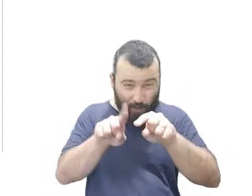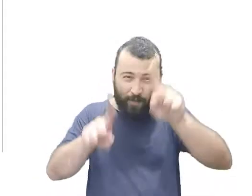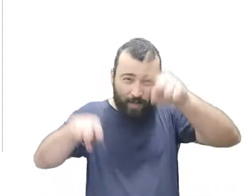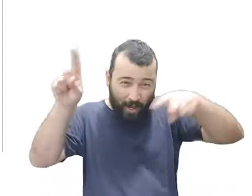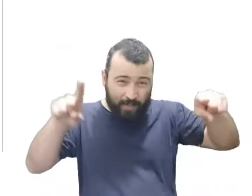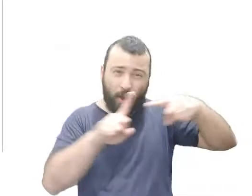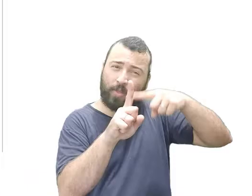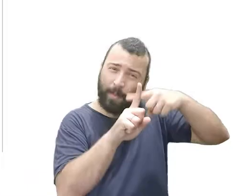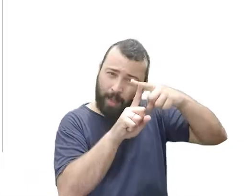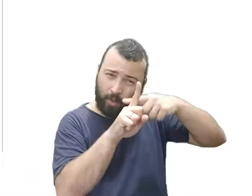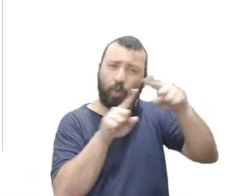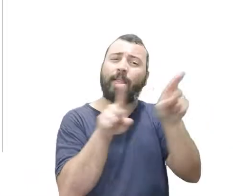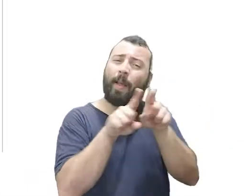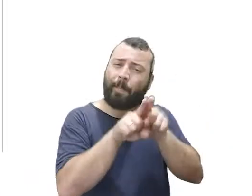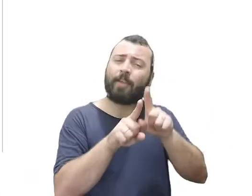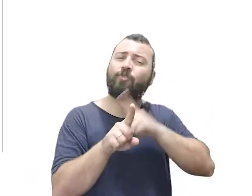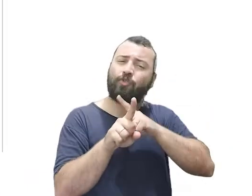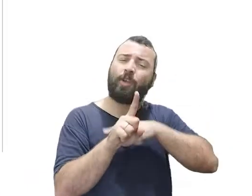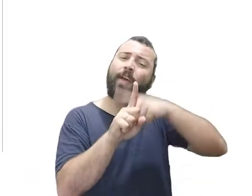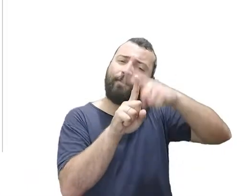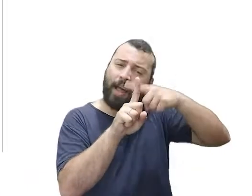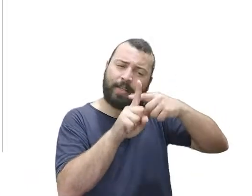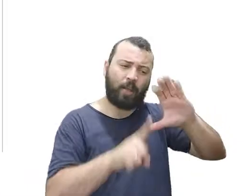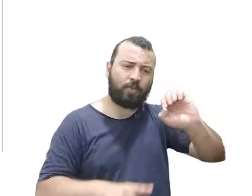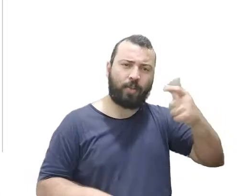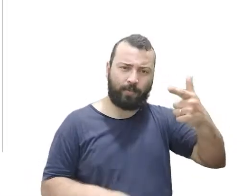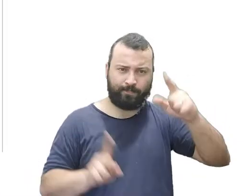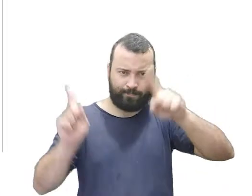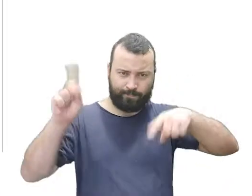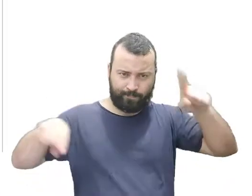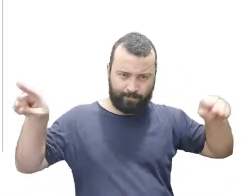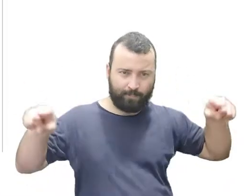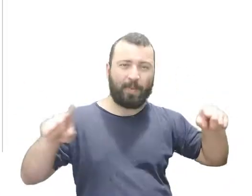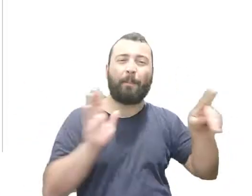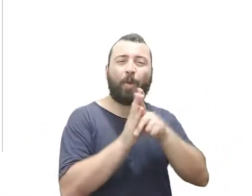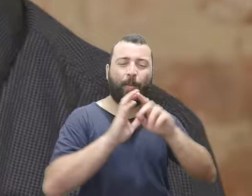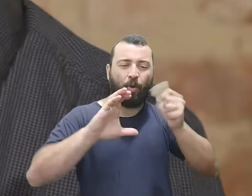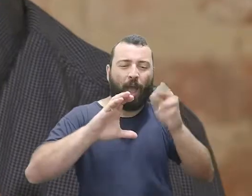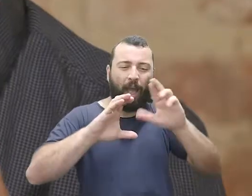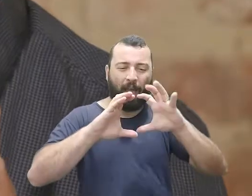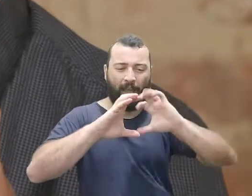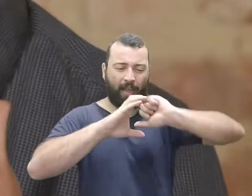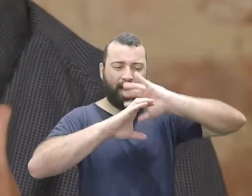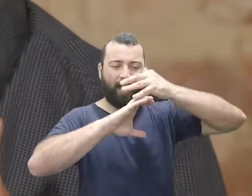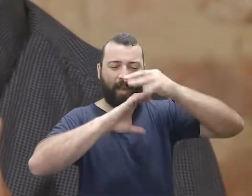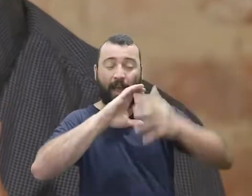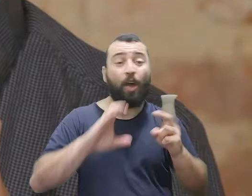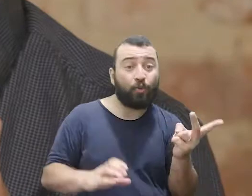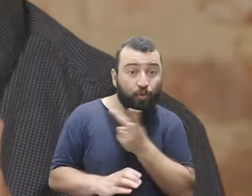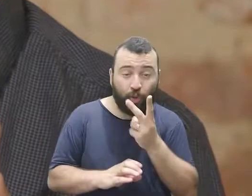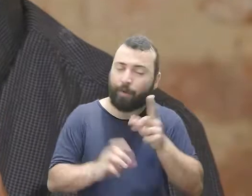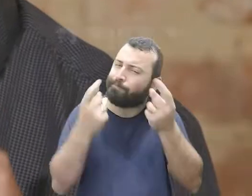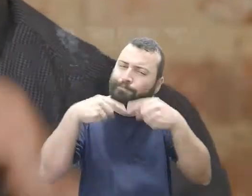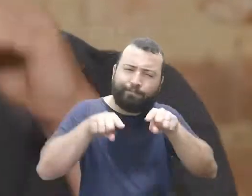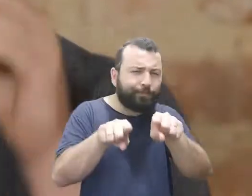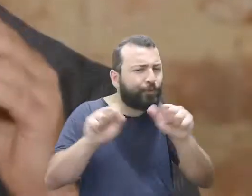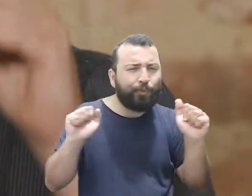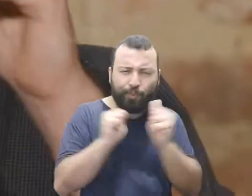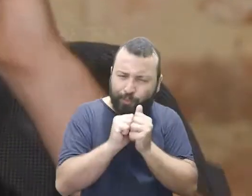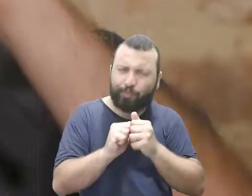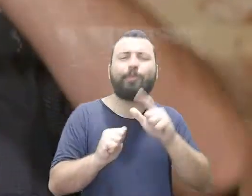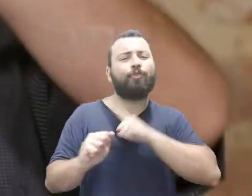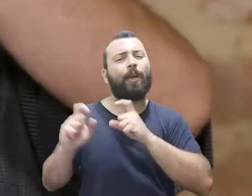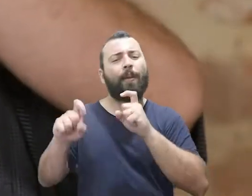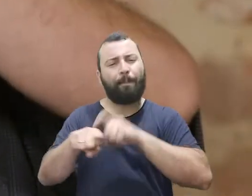de temperatura, acompanham as variações de CO2 da atmosfera. Eles andam de mãos dadas,